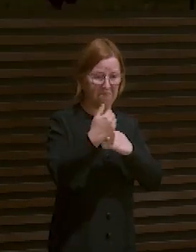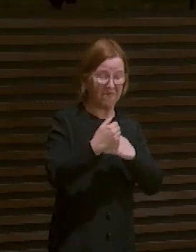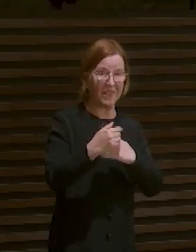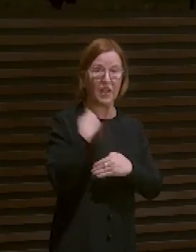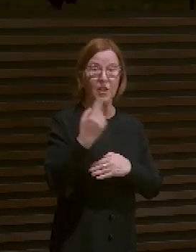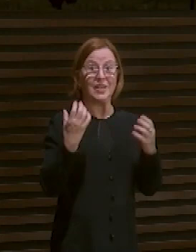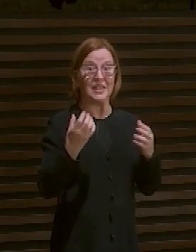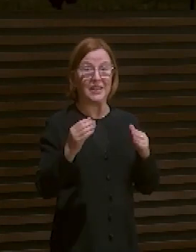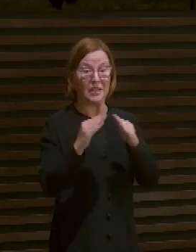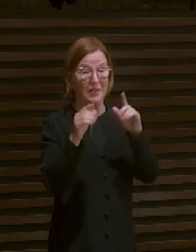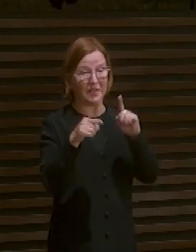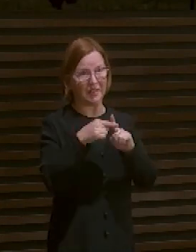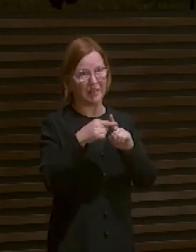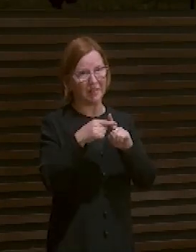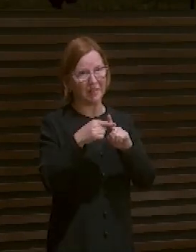igreja mais